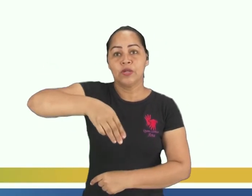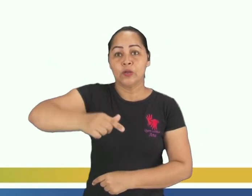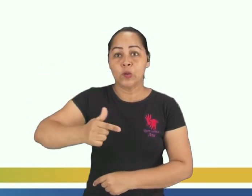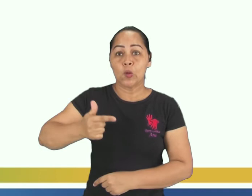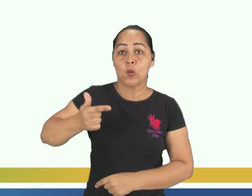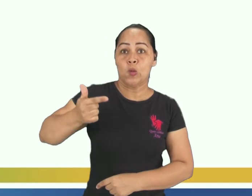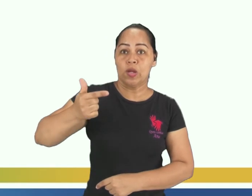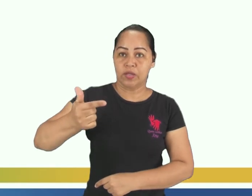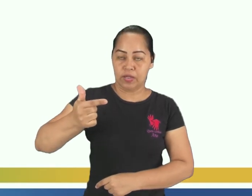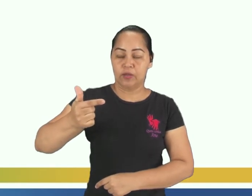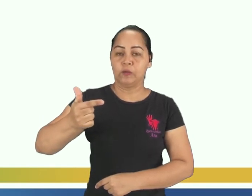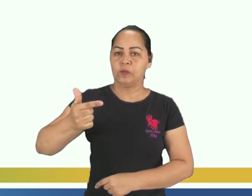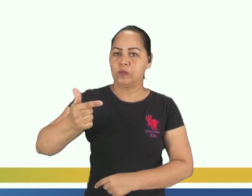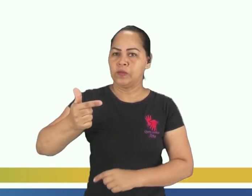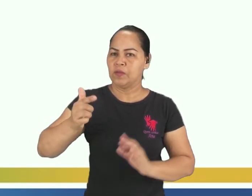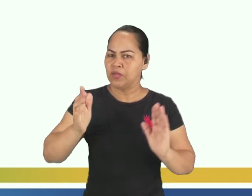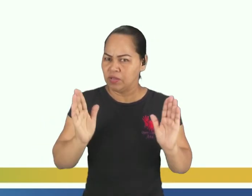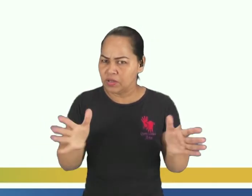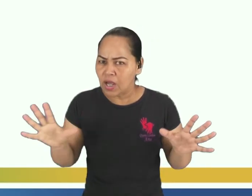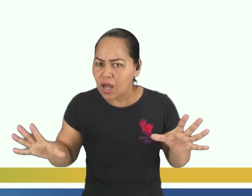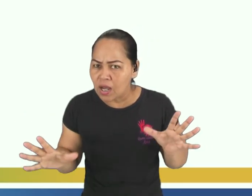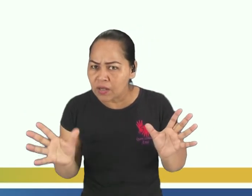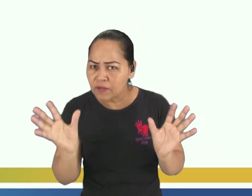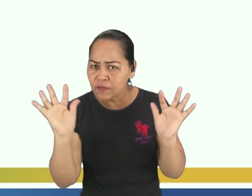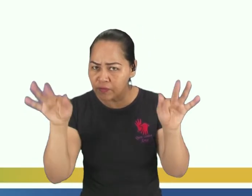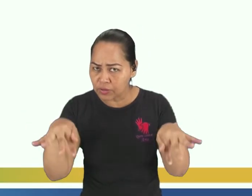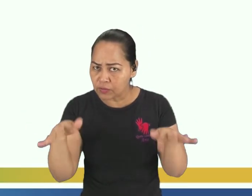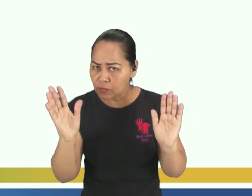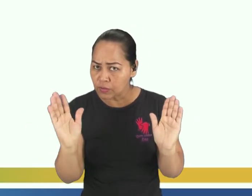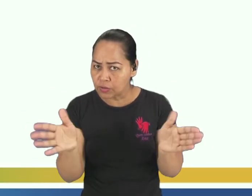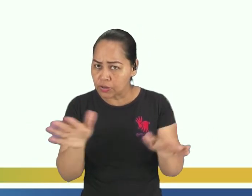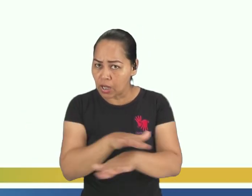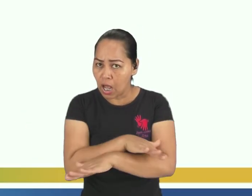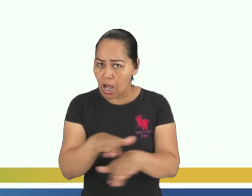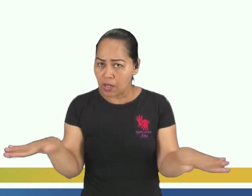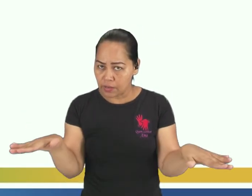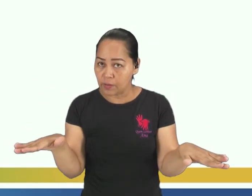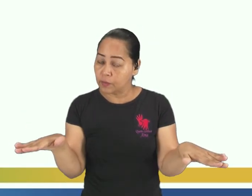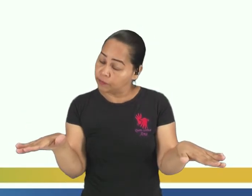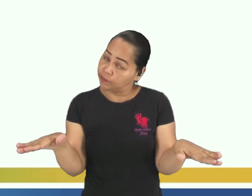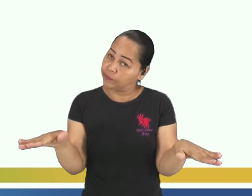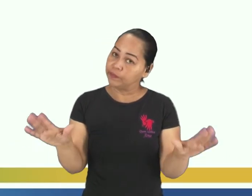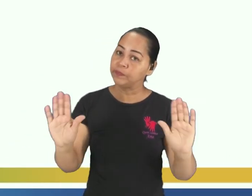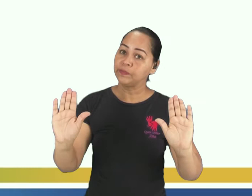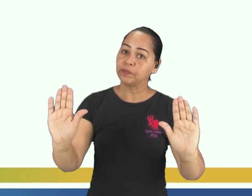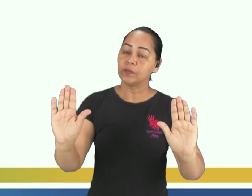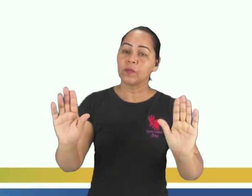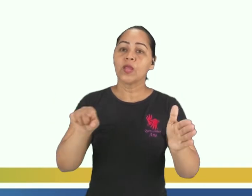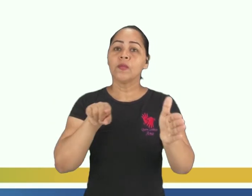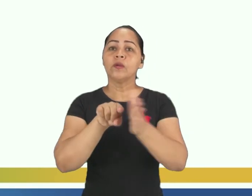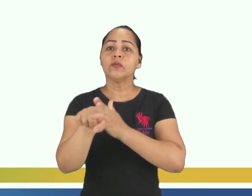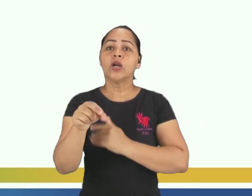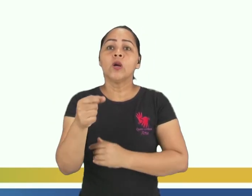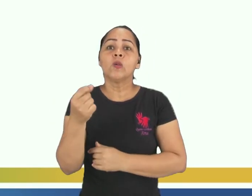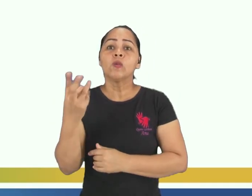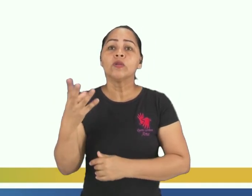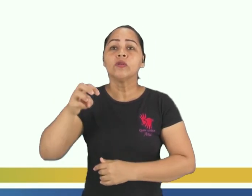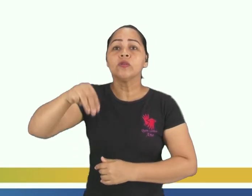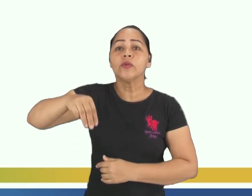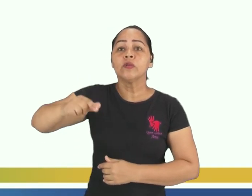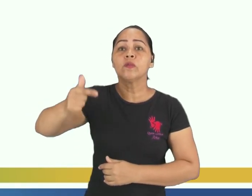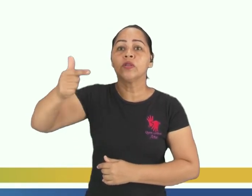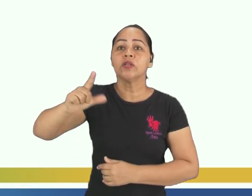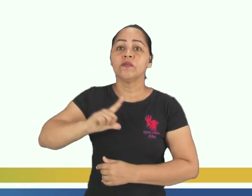quadrados. Mas será que a gente já concluiu a nossa situação? A situação pergunta quantos metros quadrados deverá ter